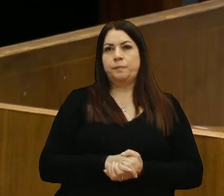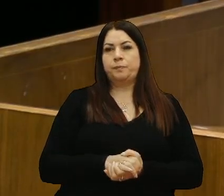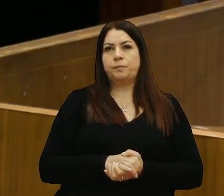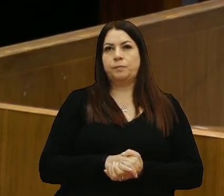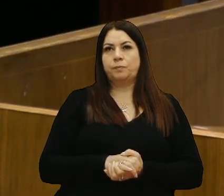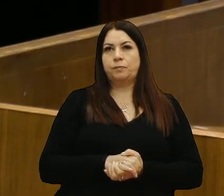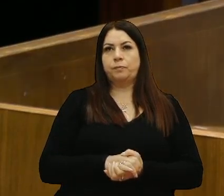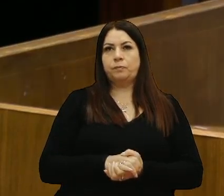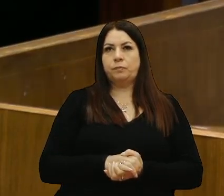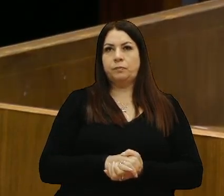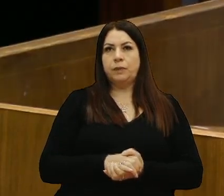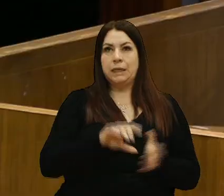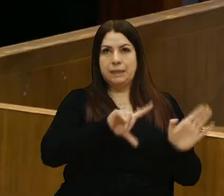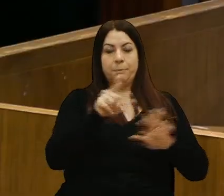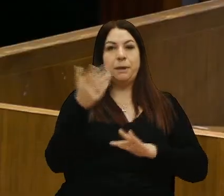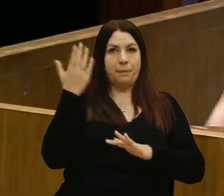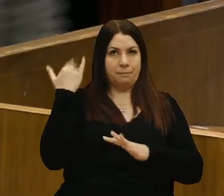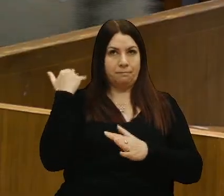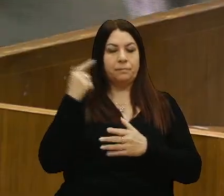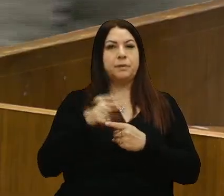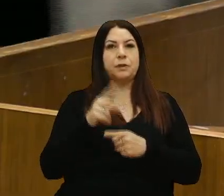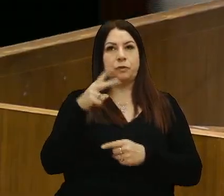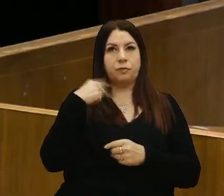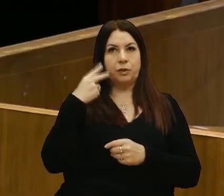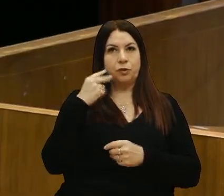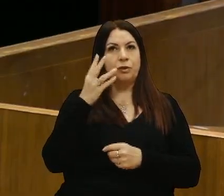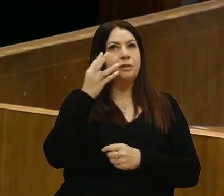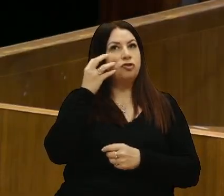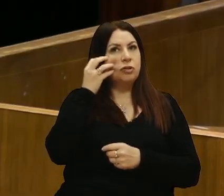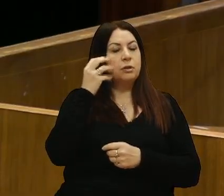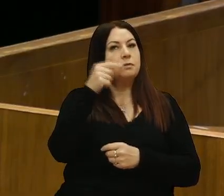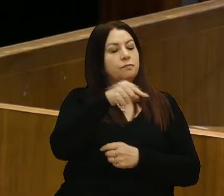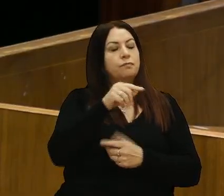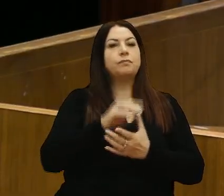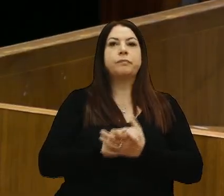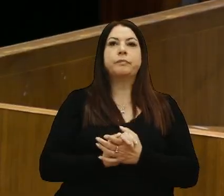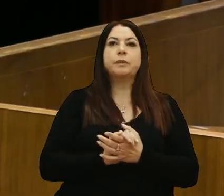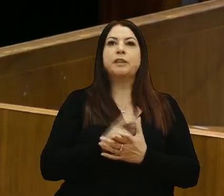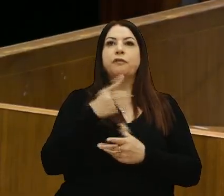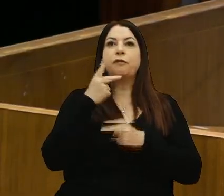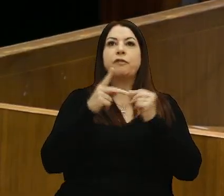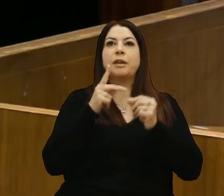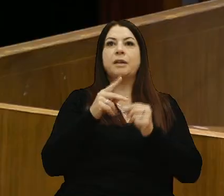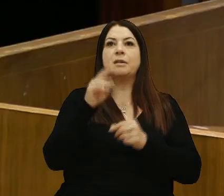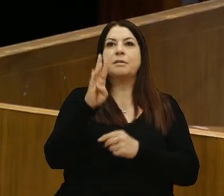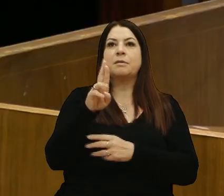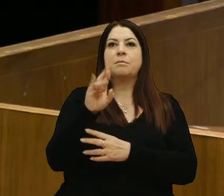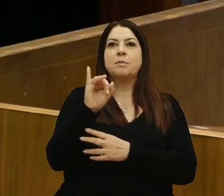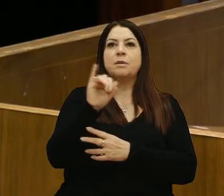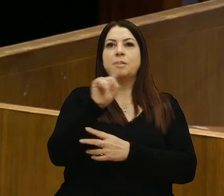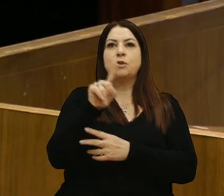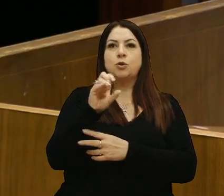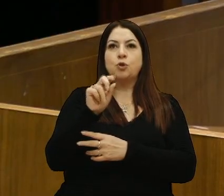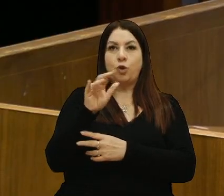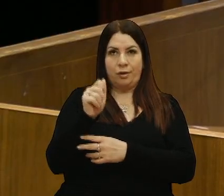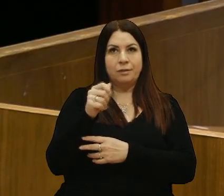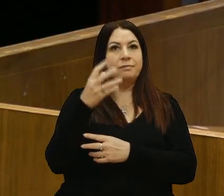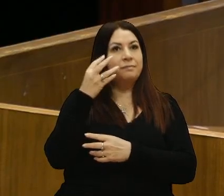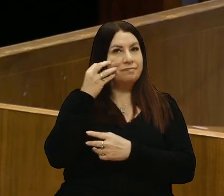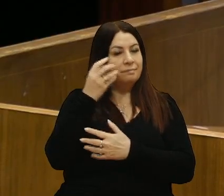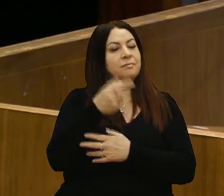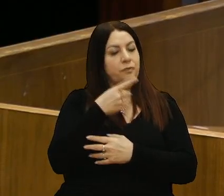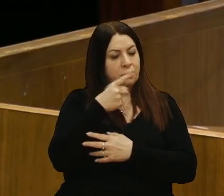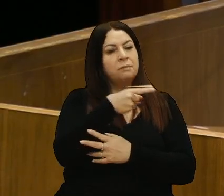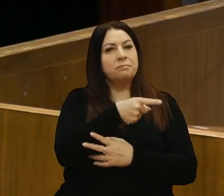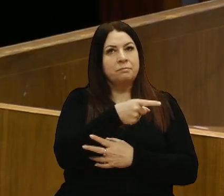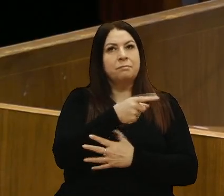E, nobres colegas, semana passada, o vereador Jack trouxe aqui falas do Brizola, vereador José de Abreu. E eu queria